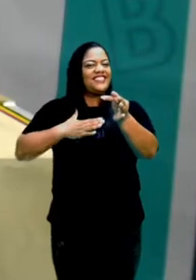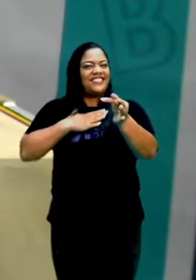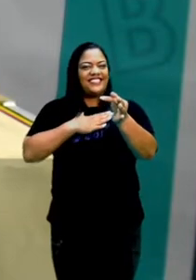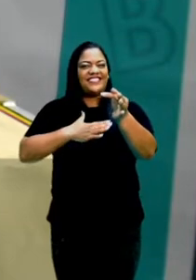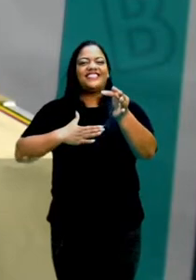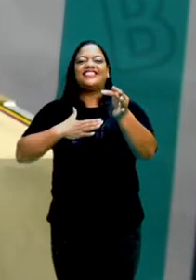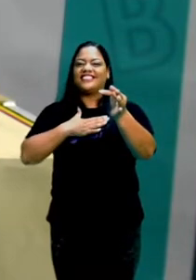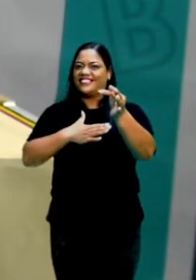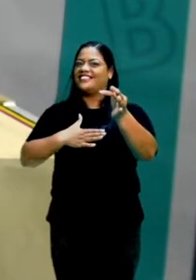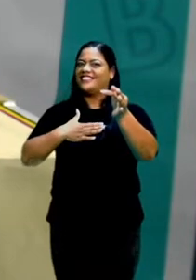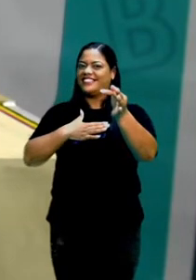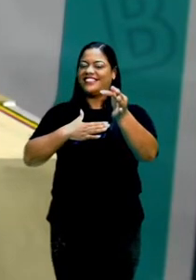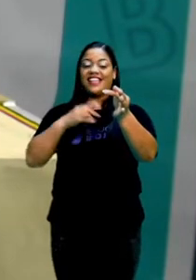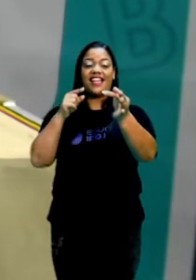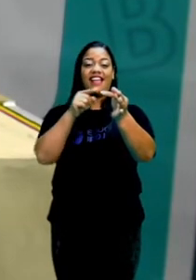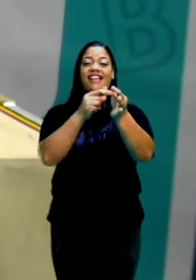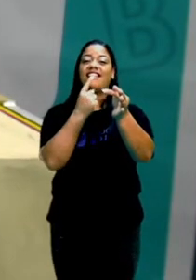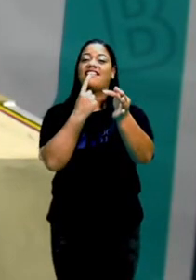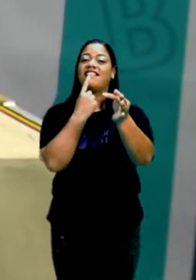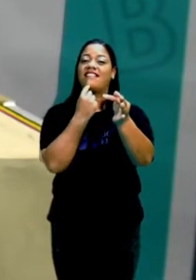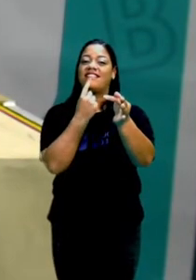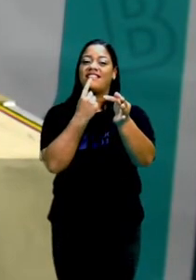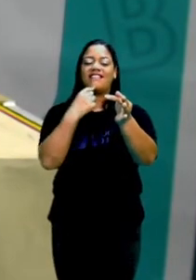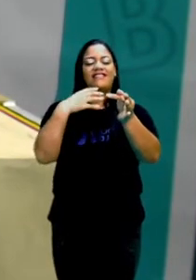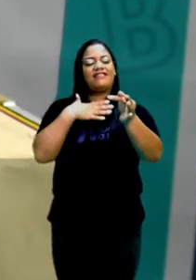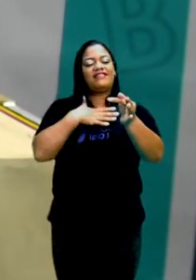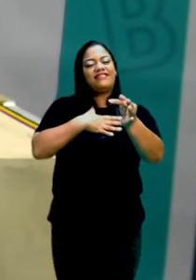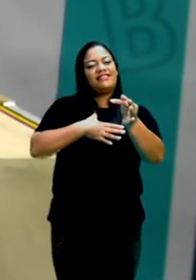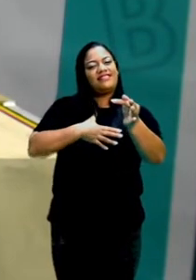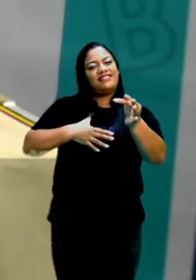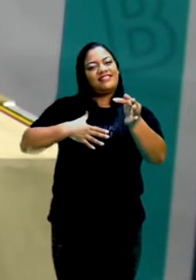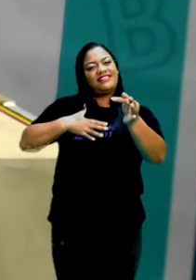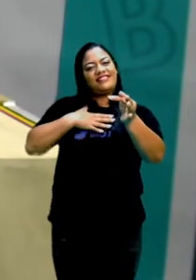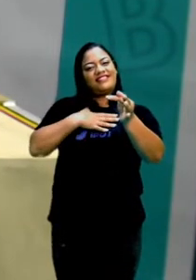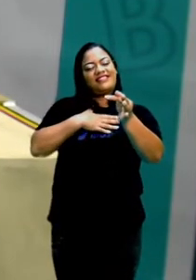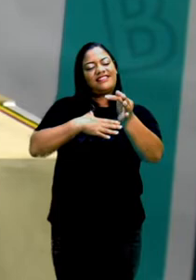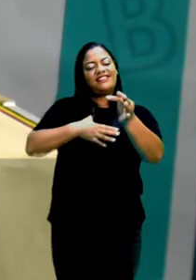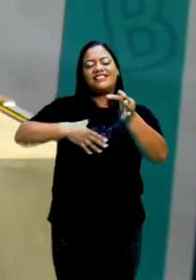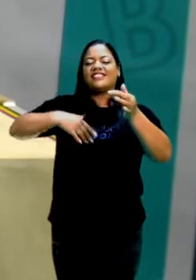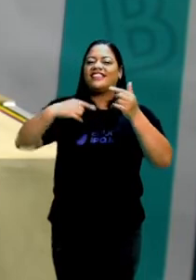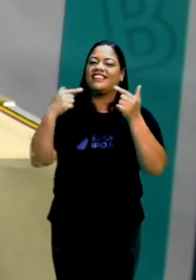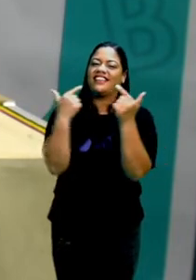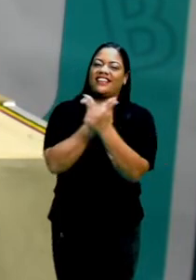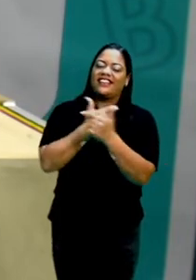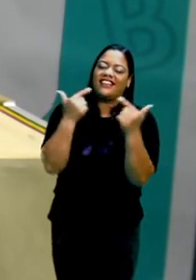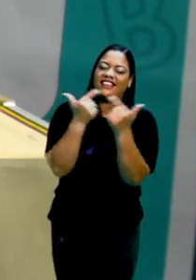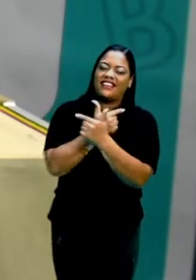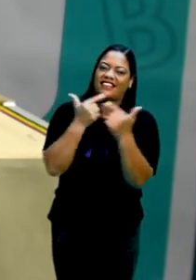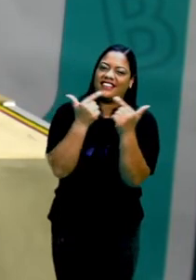cócegas. Rosa vermelha sentiu cócegas e quase morreu de